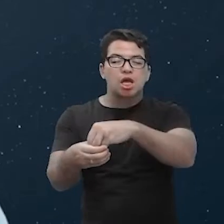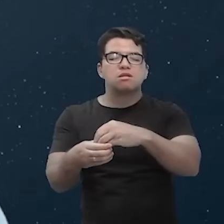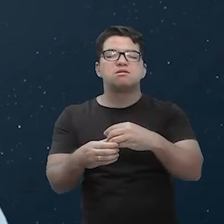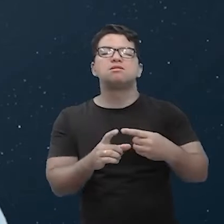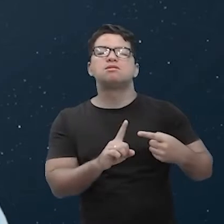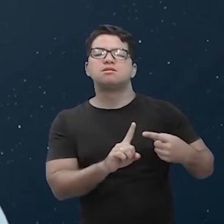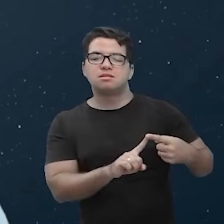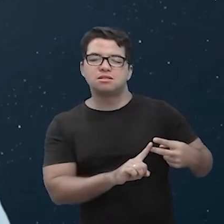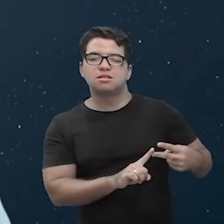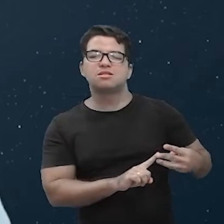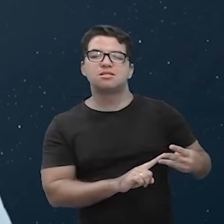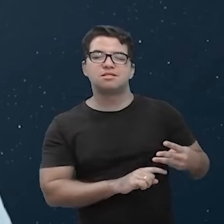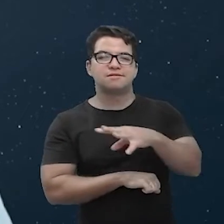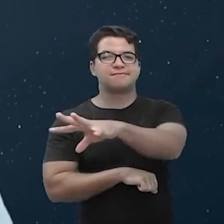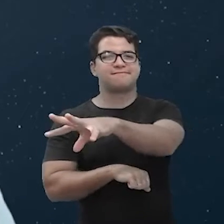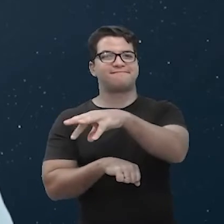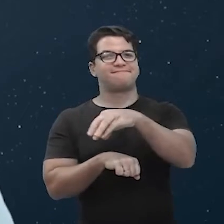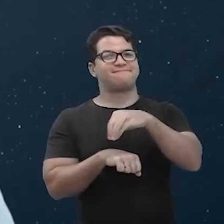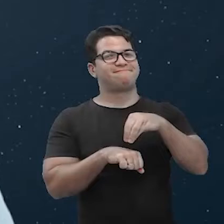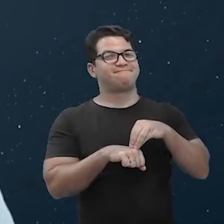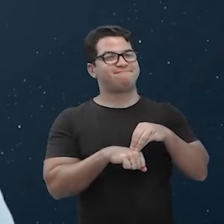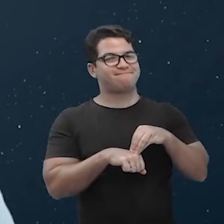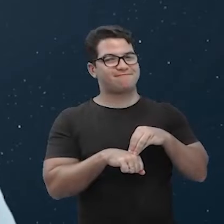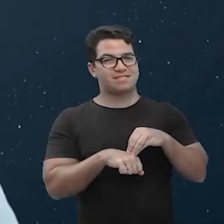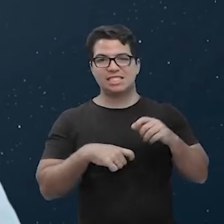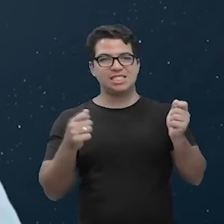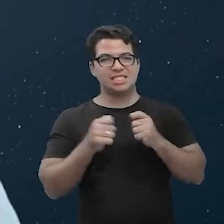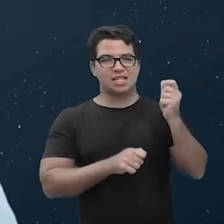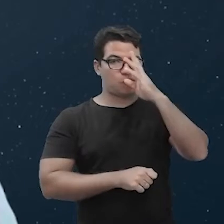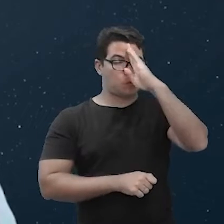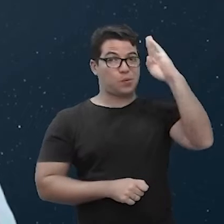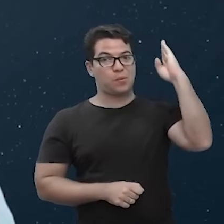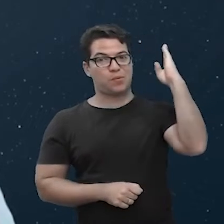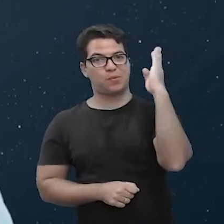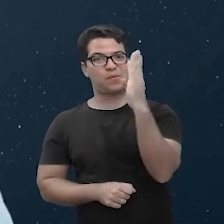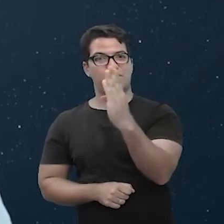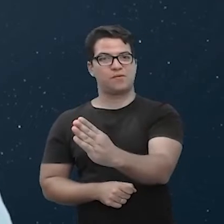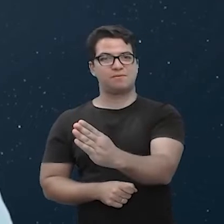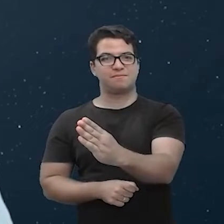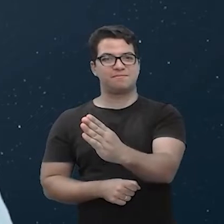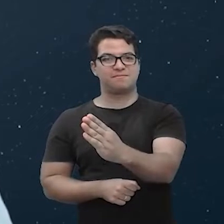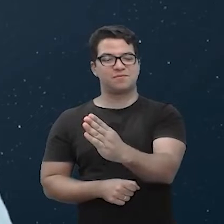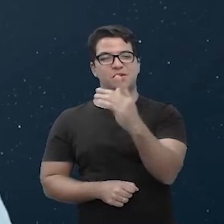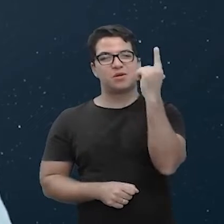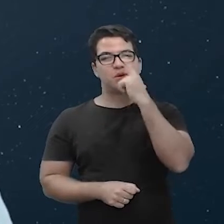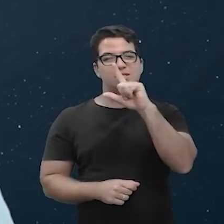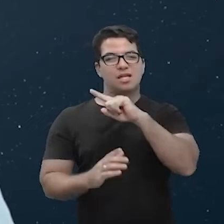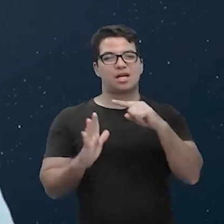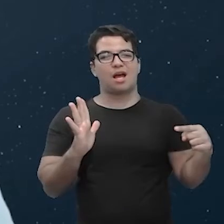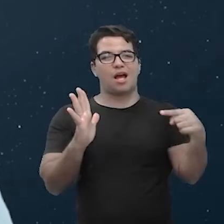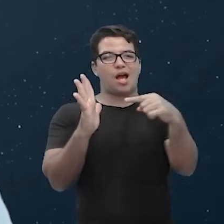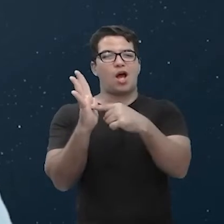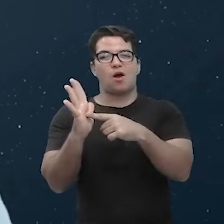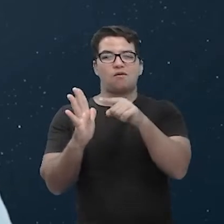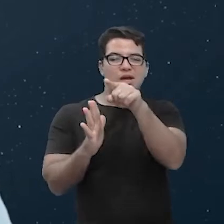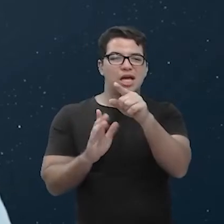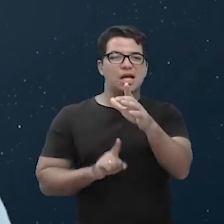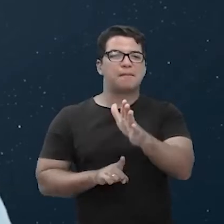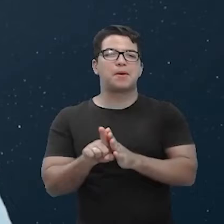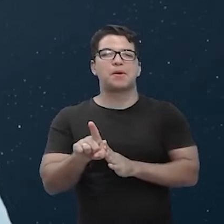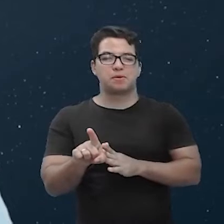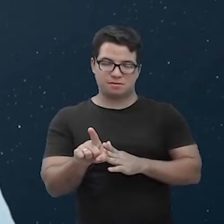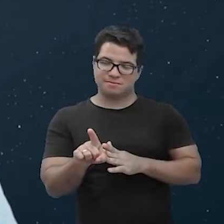ó, já ir direto no objetivo, né, da pergunta, da